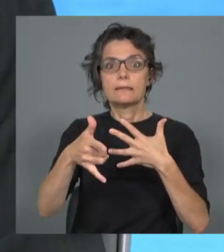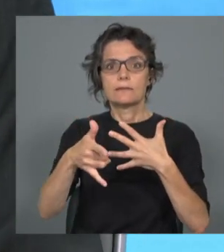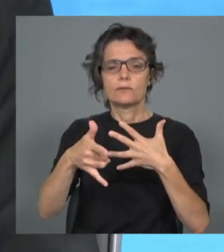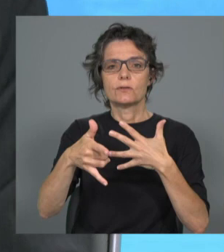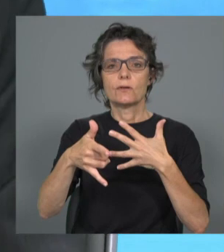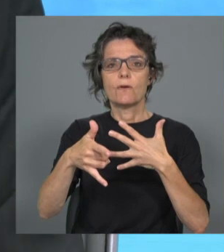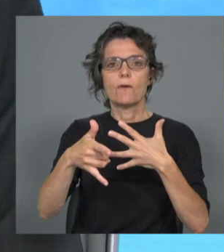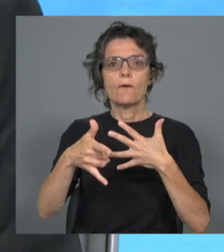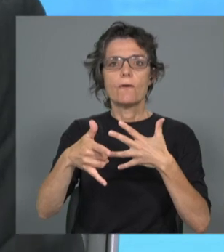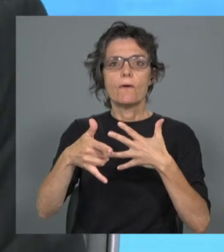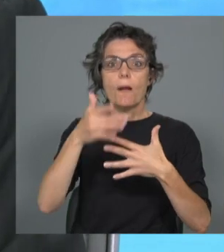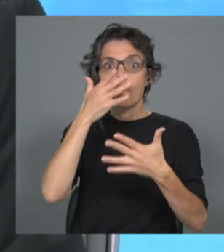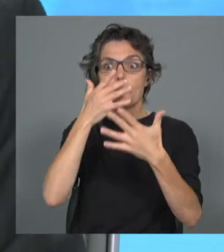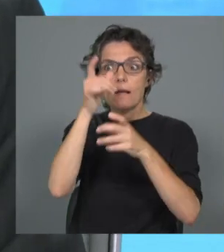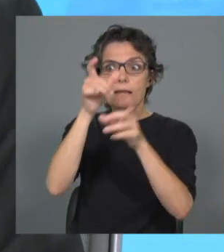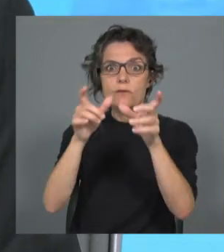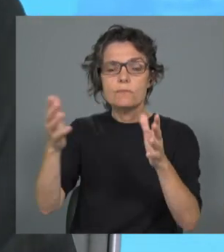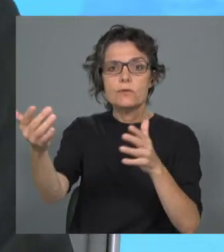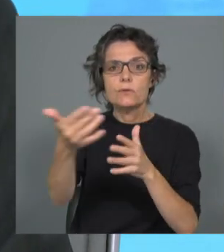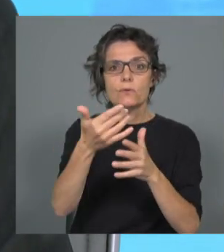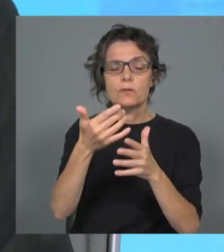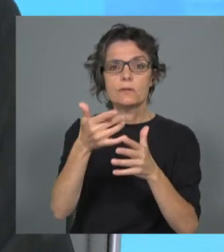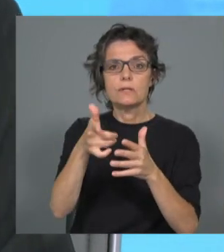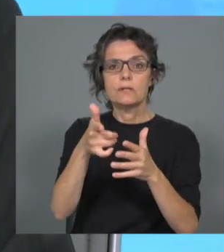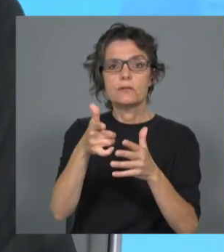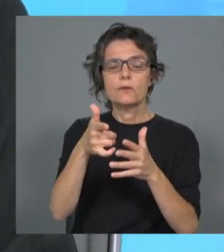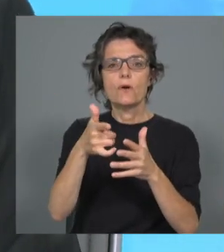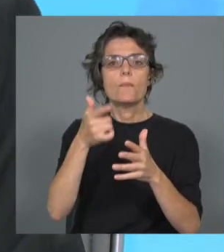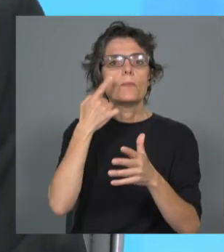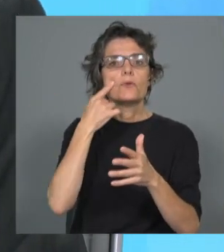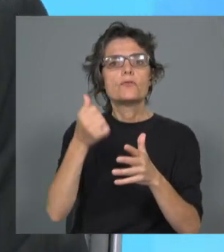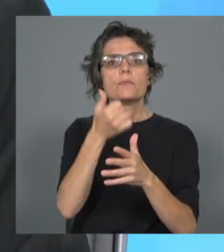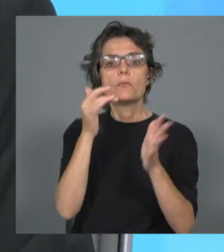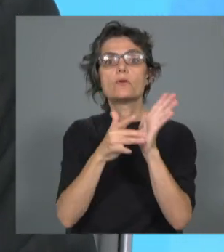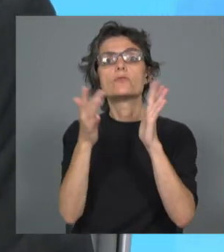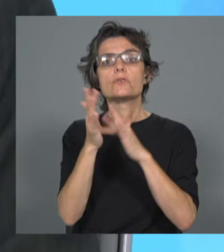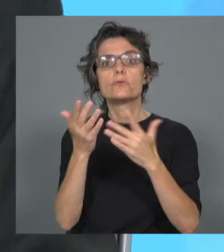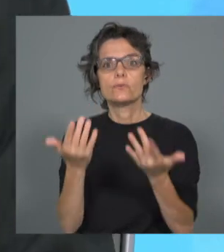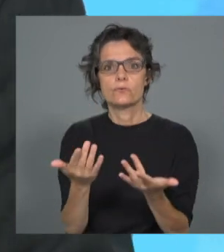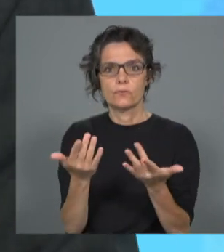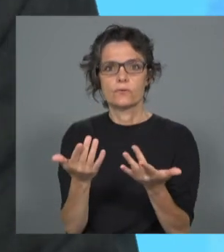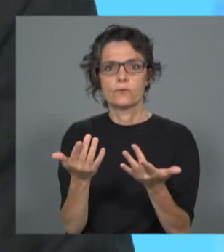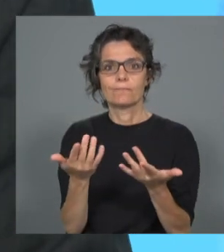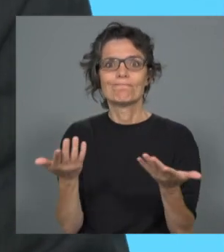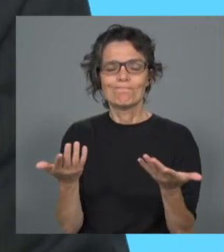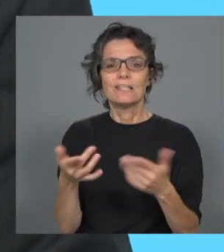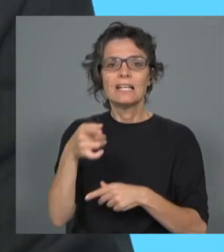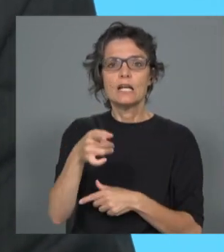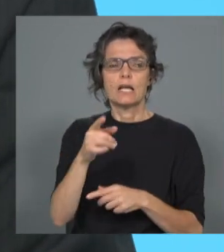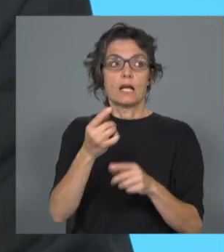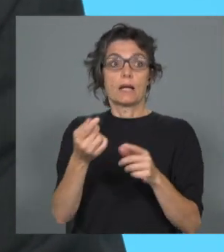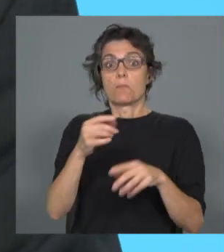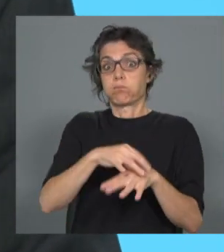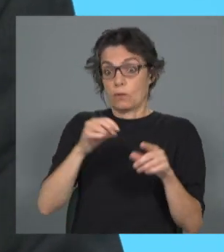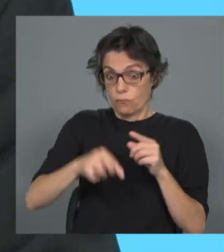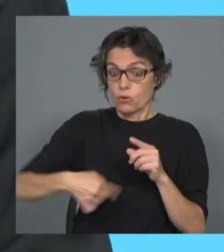de como o acontecimento de Jesus é significativo para a humanidade. E, portanto, nós temos de nos perguntar